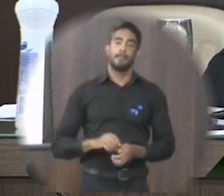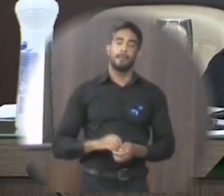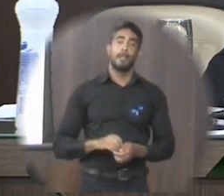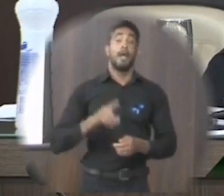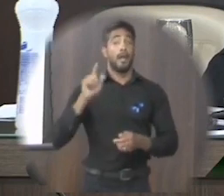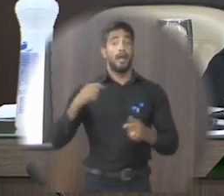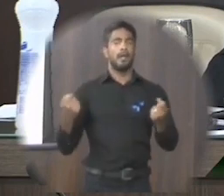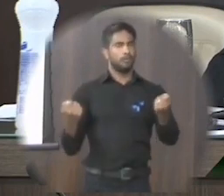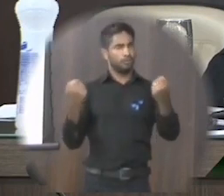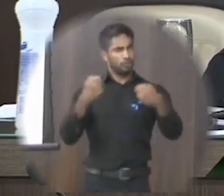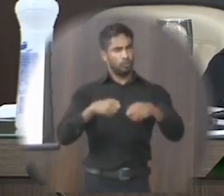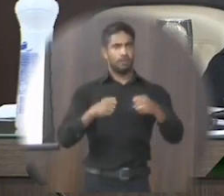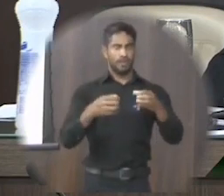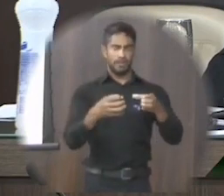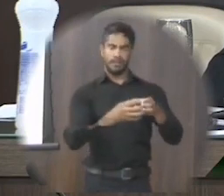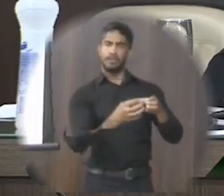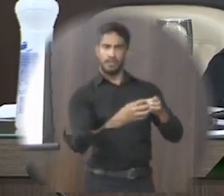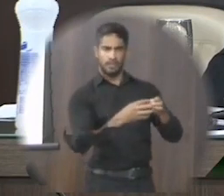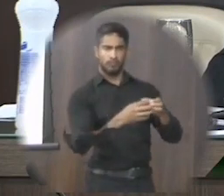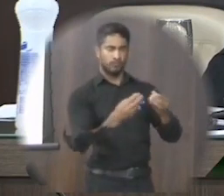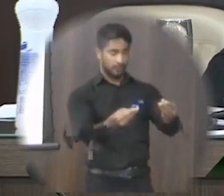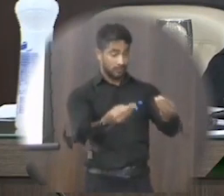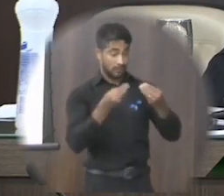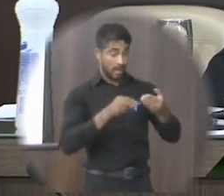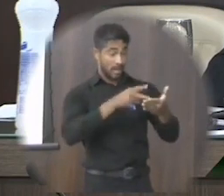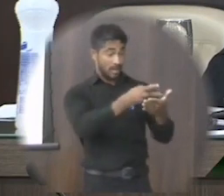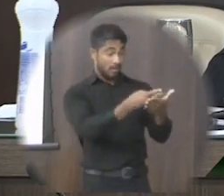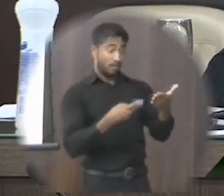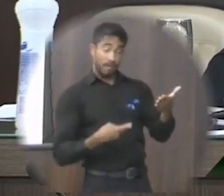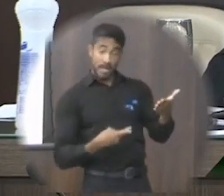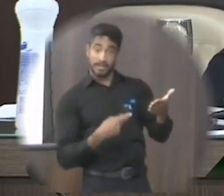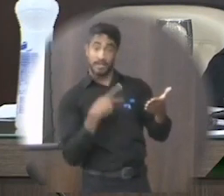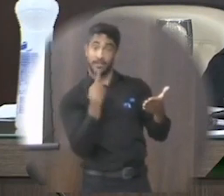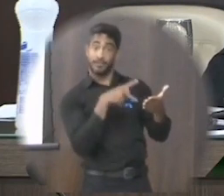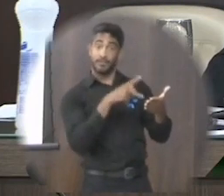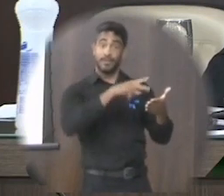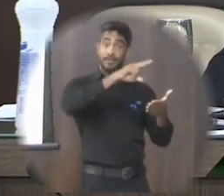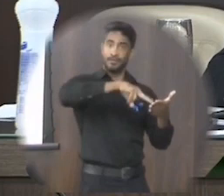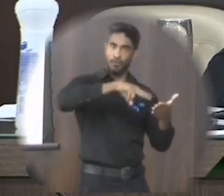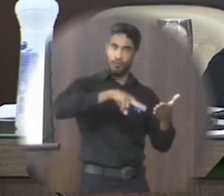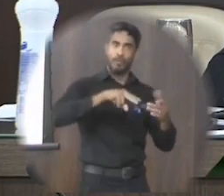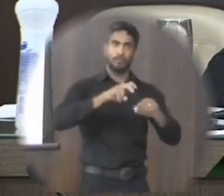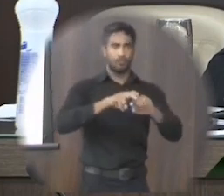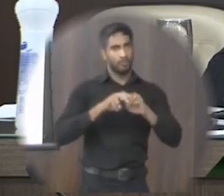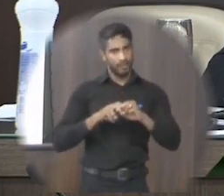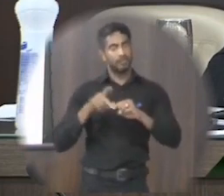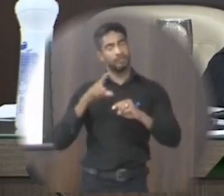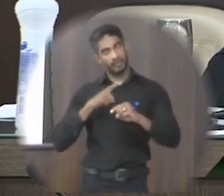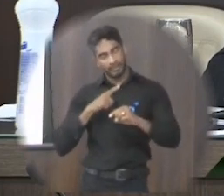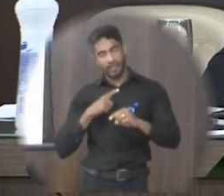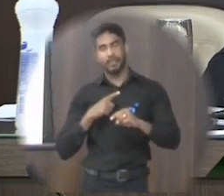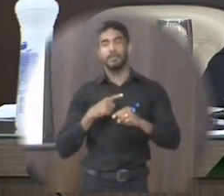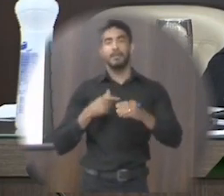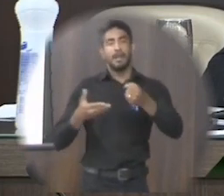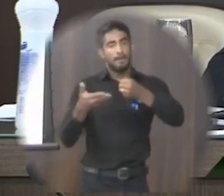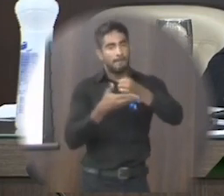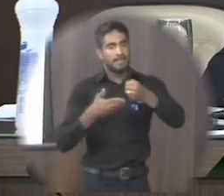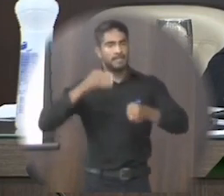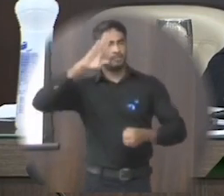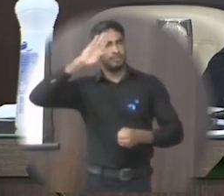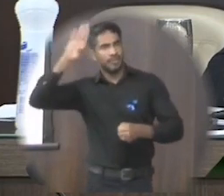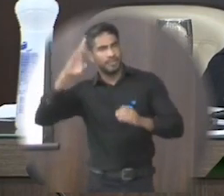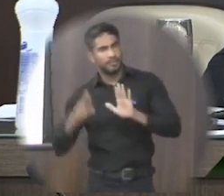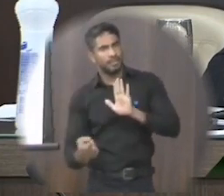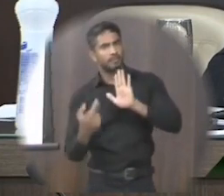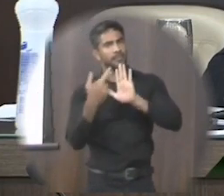É de competência dessa comissão dar parecer sobre esta matéria, por isso veio a esta comissão para tal finalidade, baseando-se nos princípios do